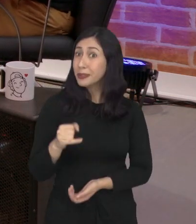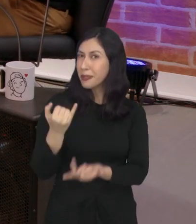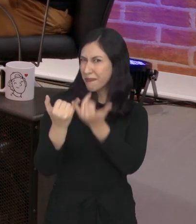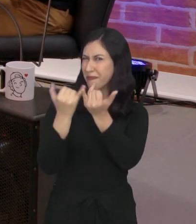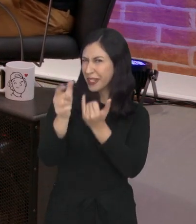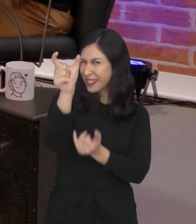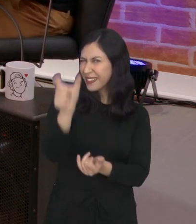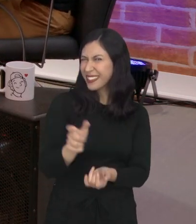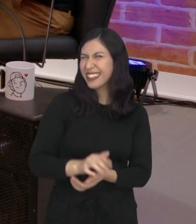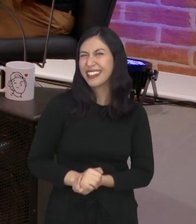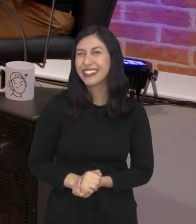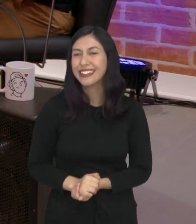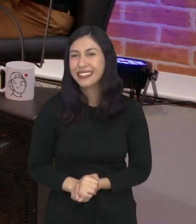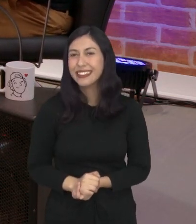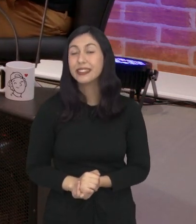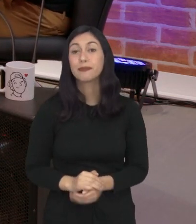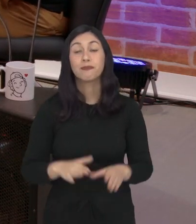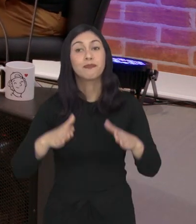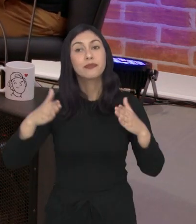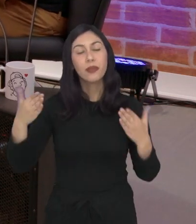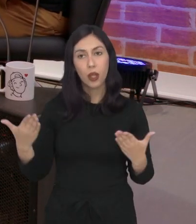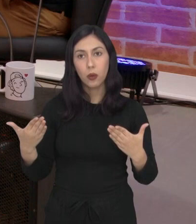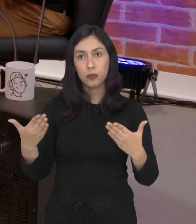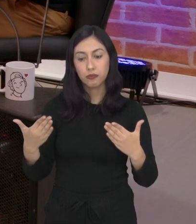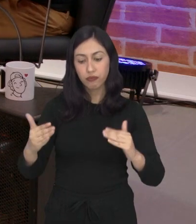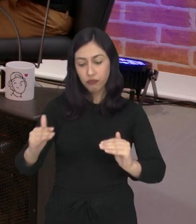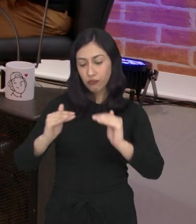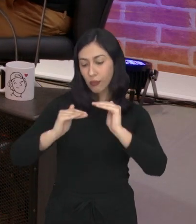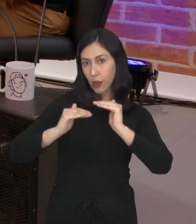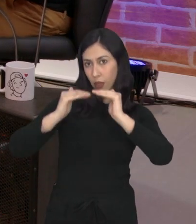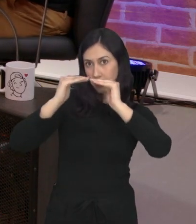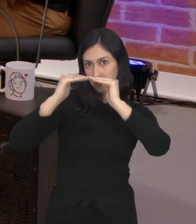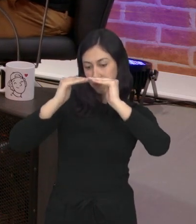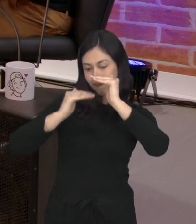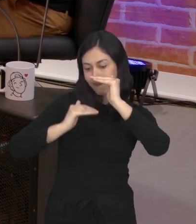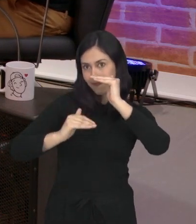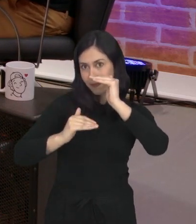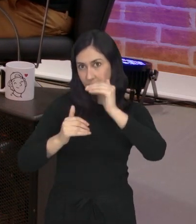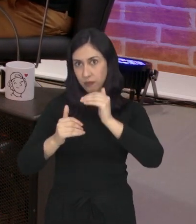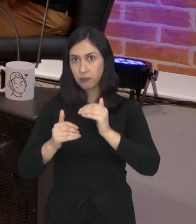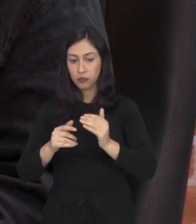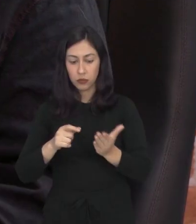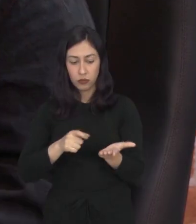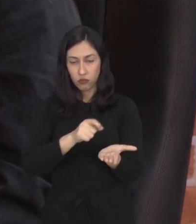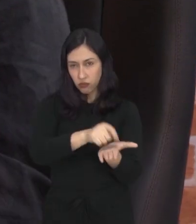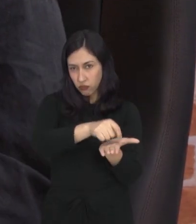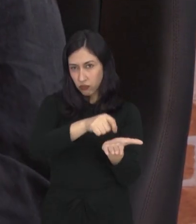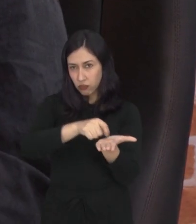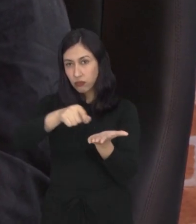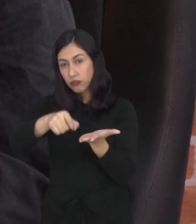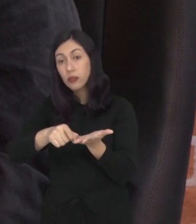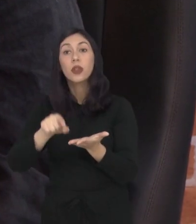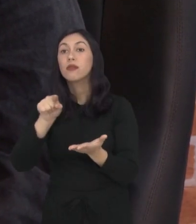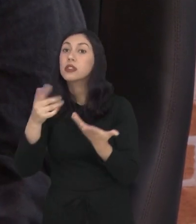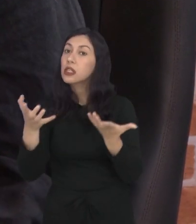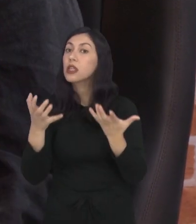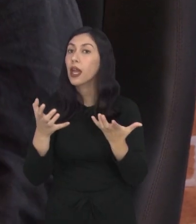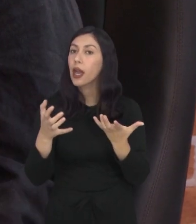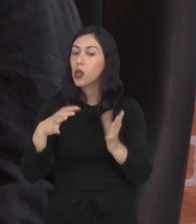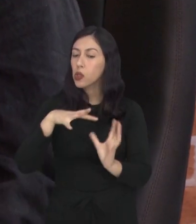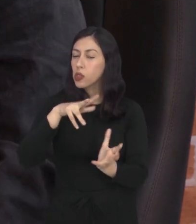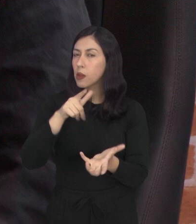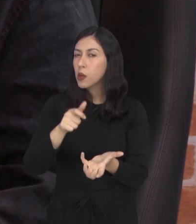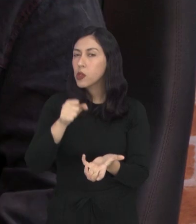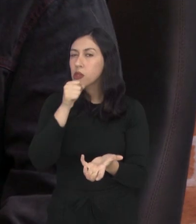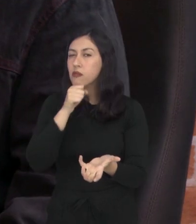você. Mano, sei tipo que é. assim, eles estão no porão jogando um jogo. Aquilo lá é D&D. Então você vai querer jogar a medieval. Aí eu te pergunto, você ia